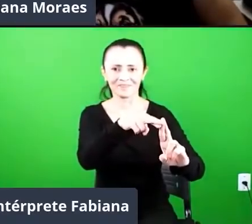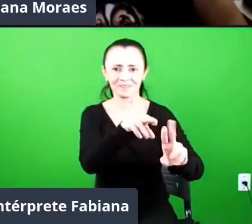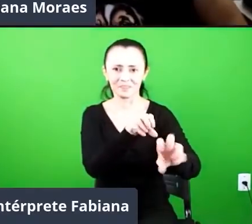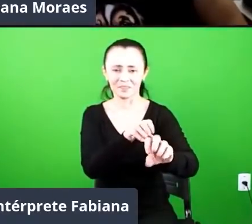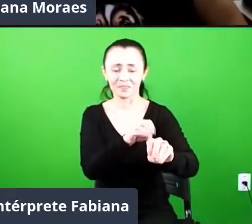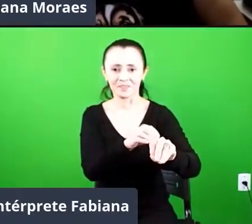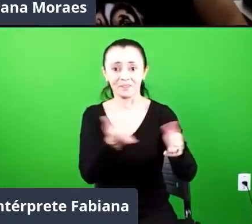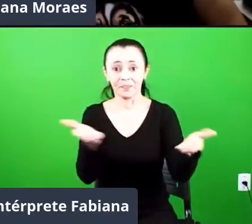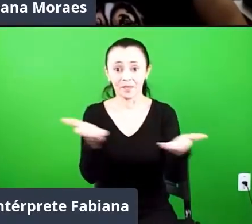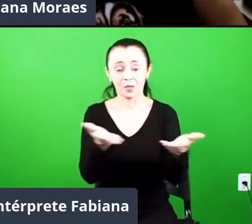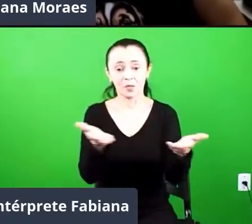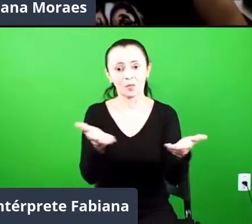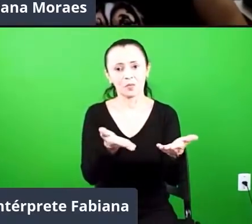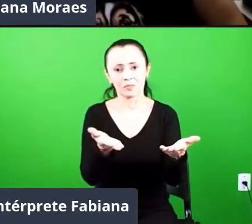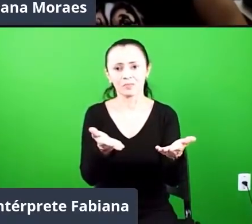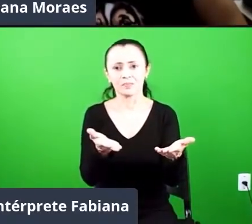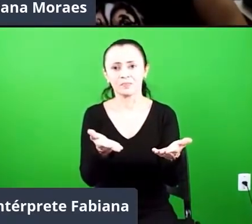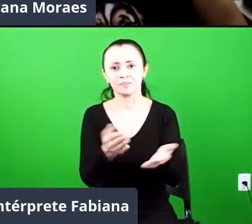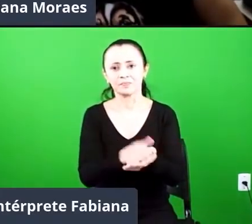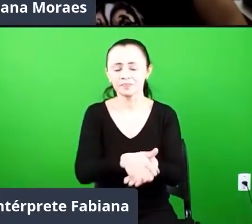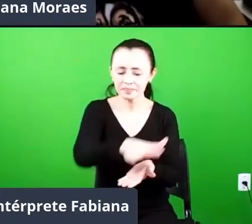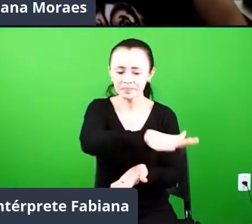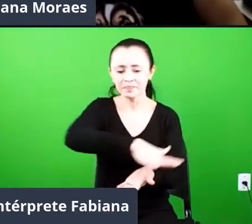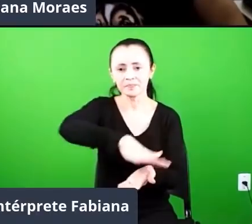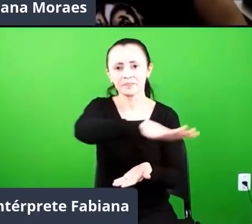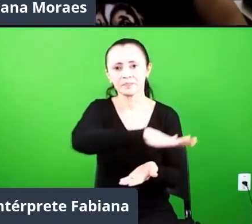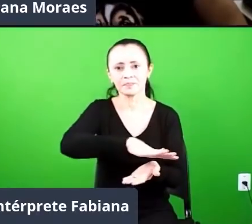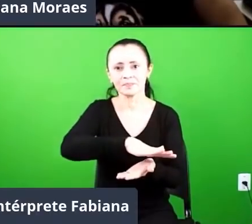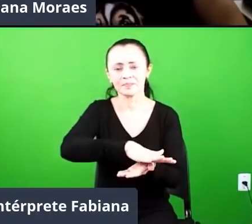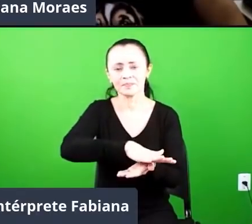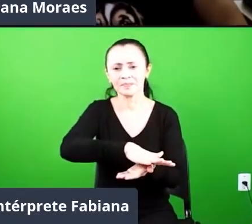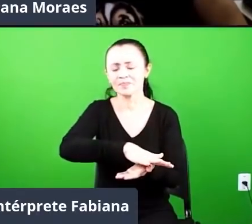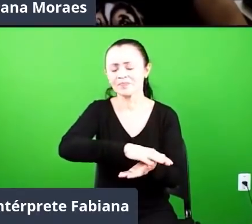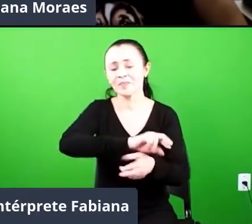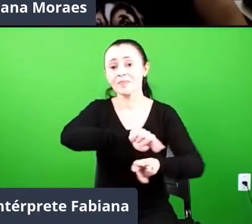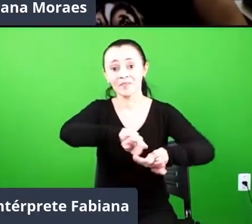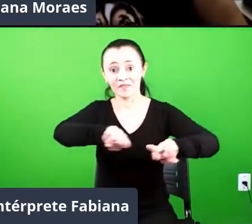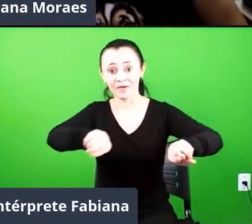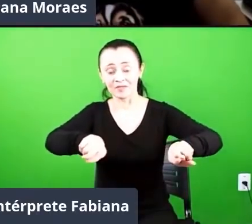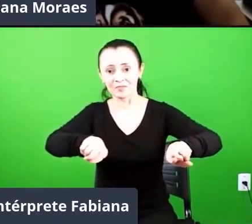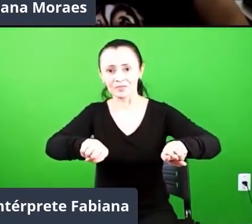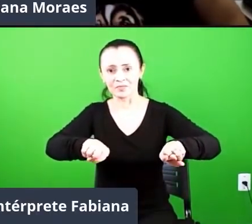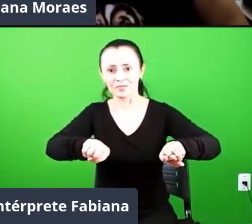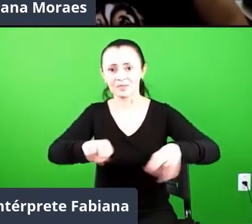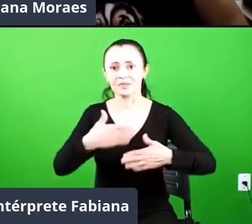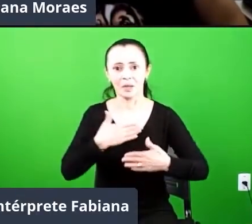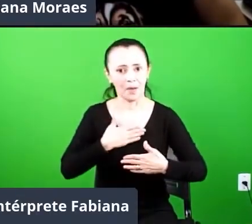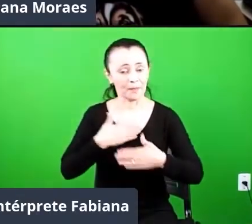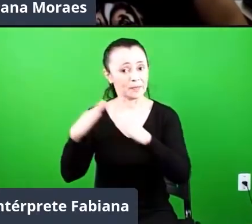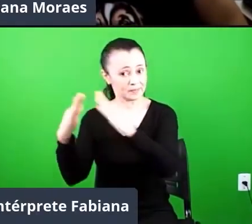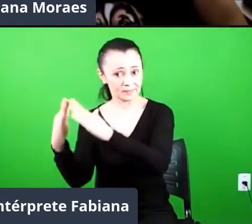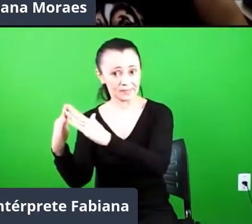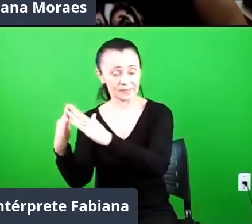Hoje, esse espaço está sendo diversificado. A minha casa é um espaço onde acontece educação,